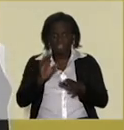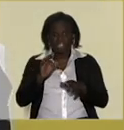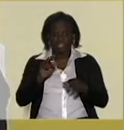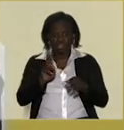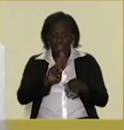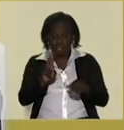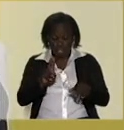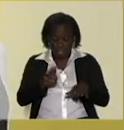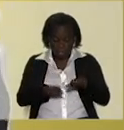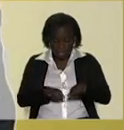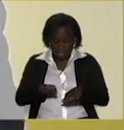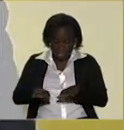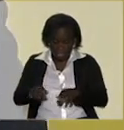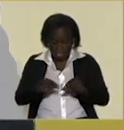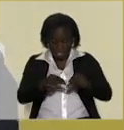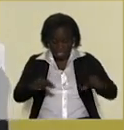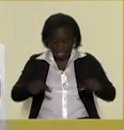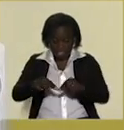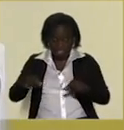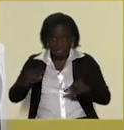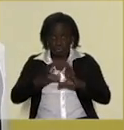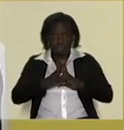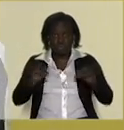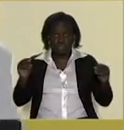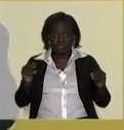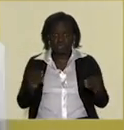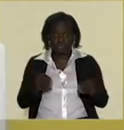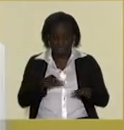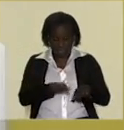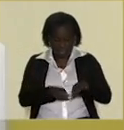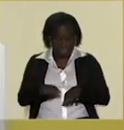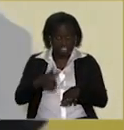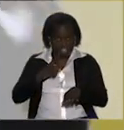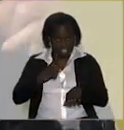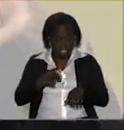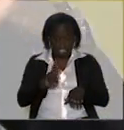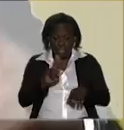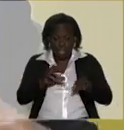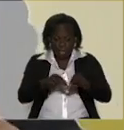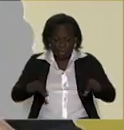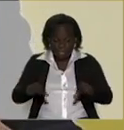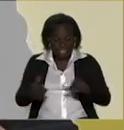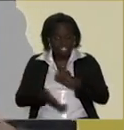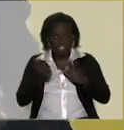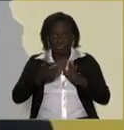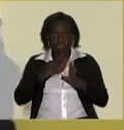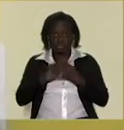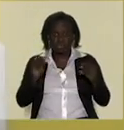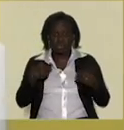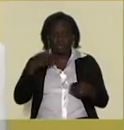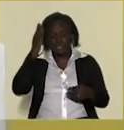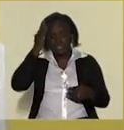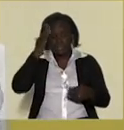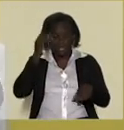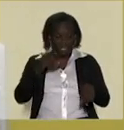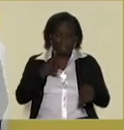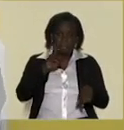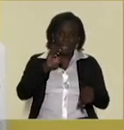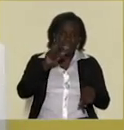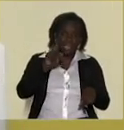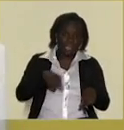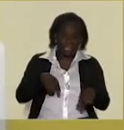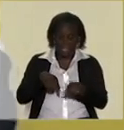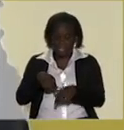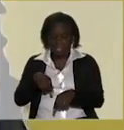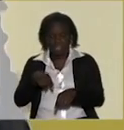aquilo, até os pés dos Pés jogadores... sumiram, né? Sumiram não os pés, sumiram os nomes. Então como é que você vai identificar o pé